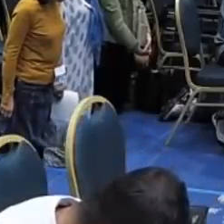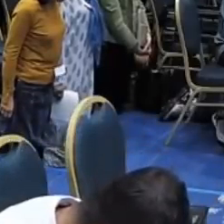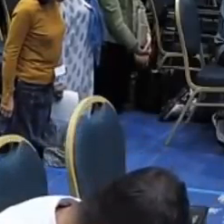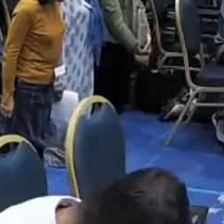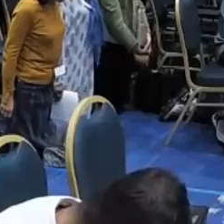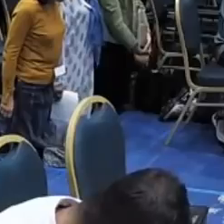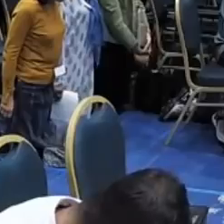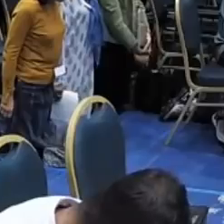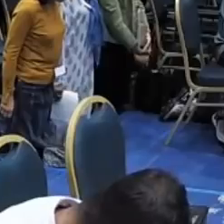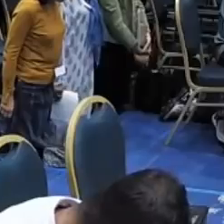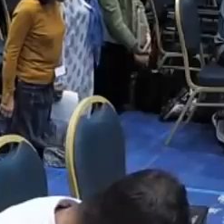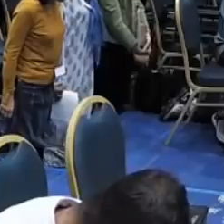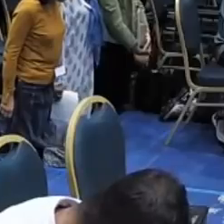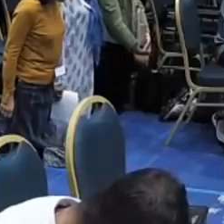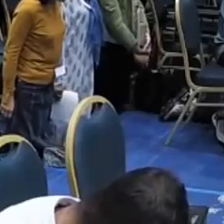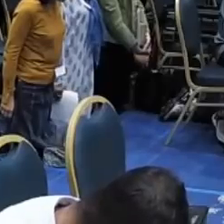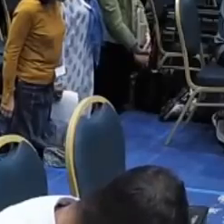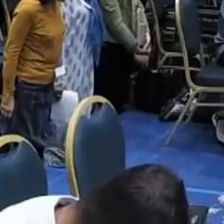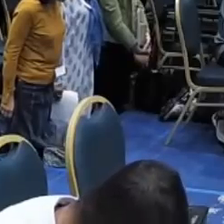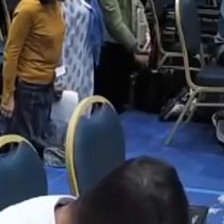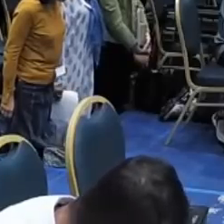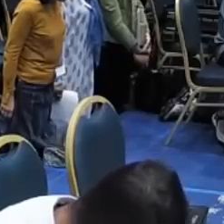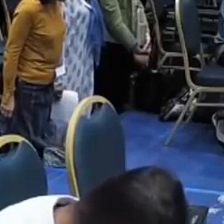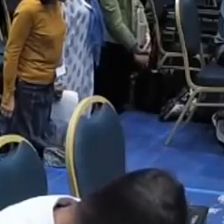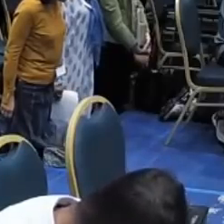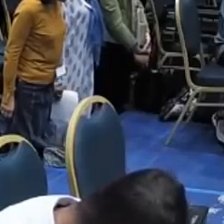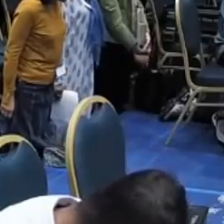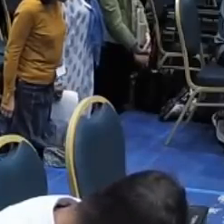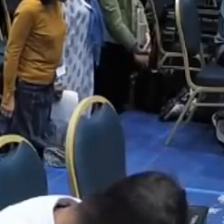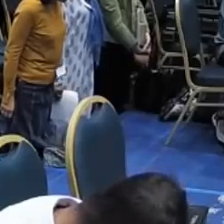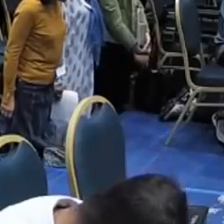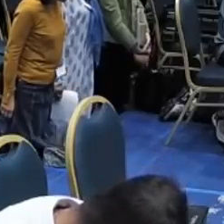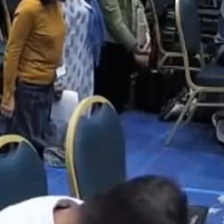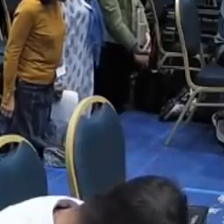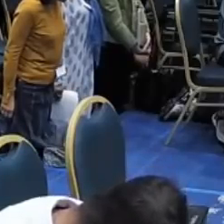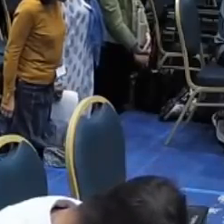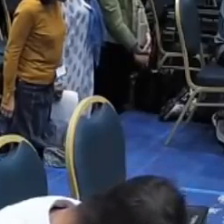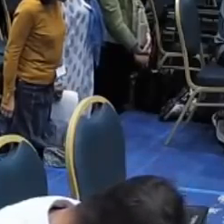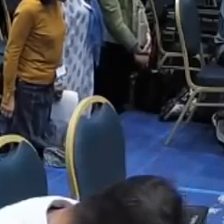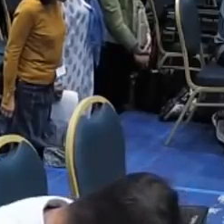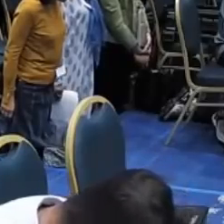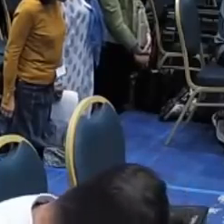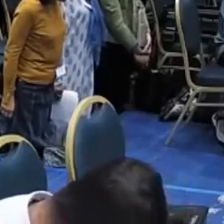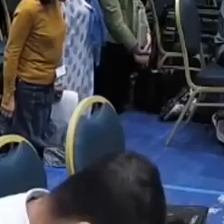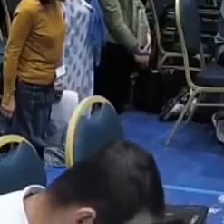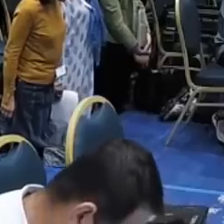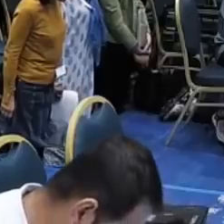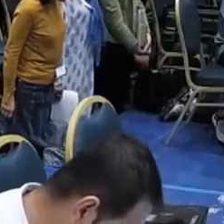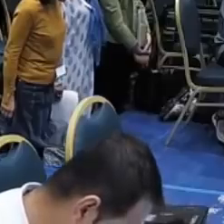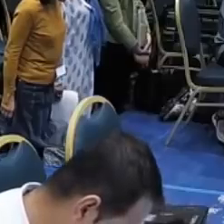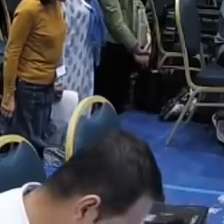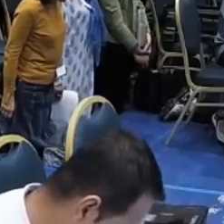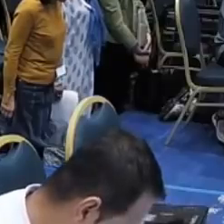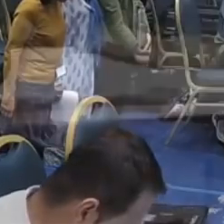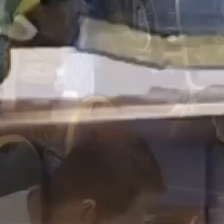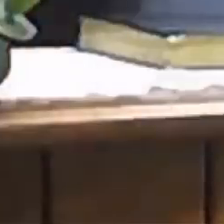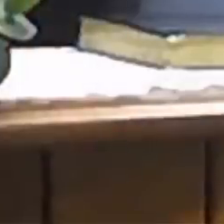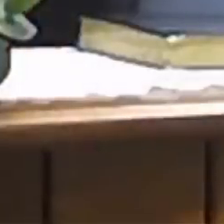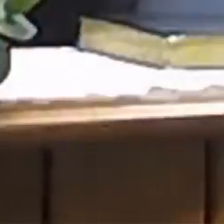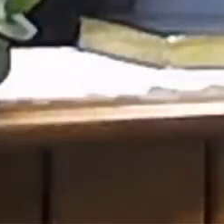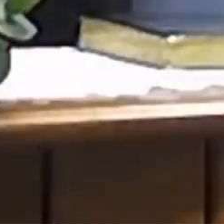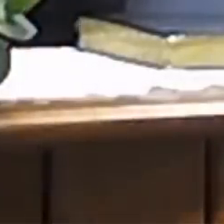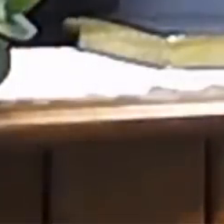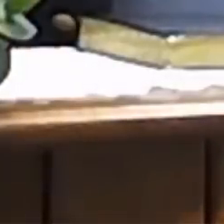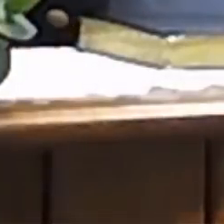Give you access to my revelation. Não quero que estejais resistindo à minha palavra. Shurianda,